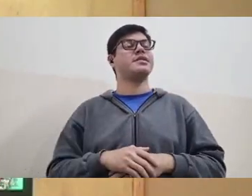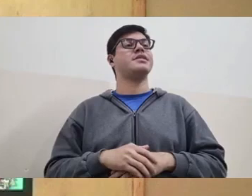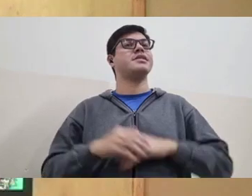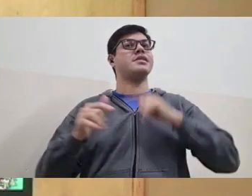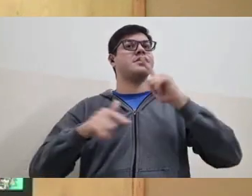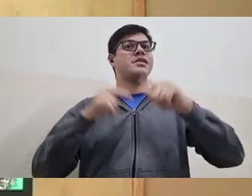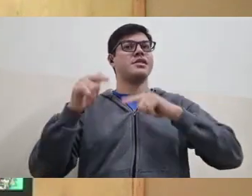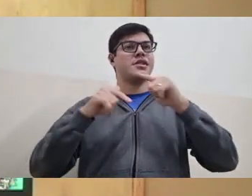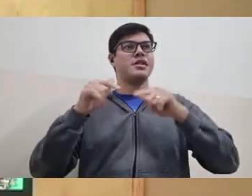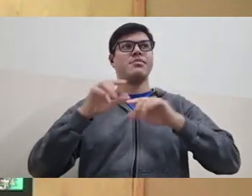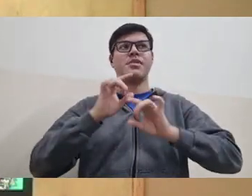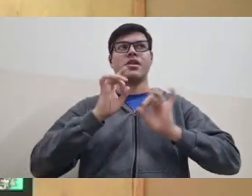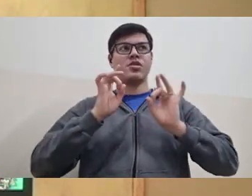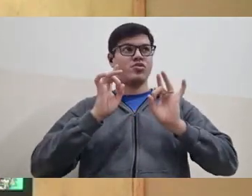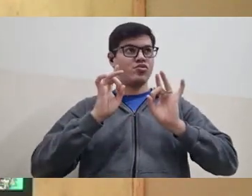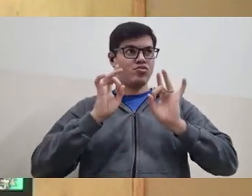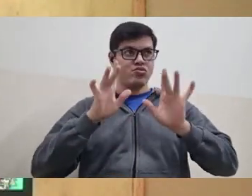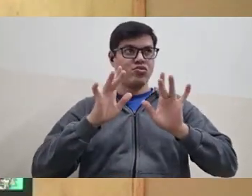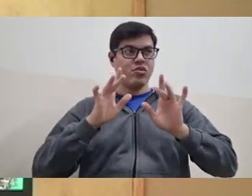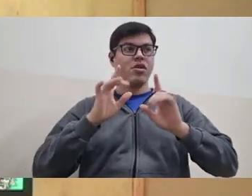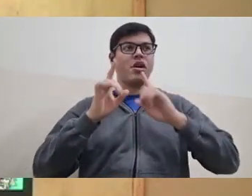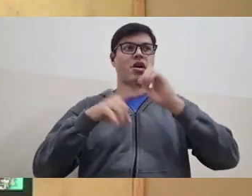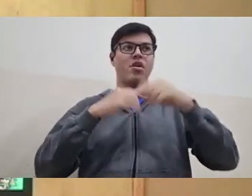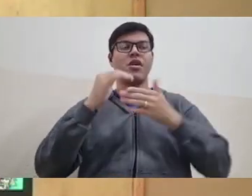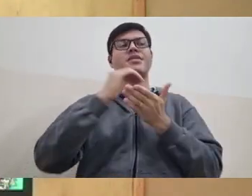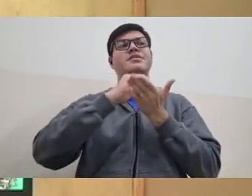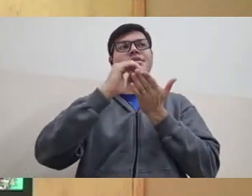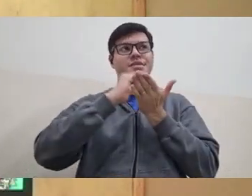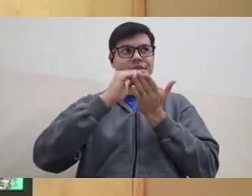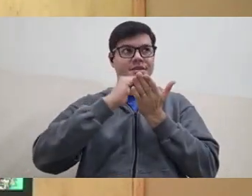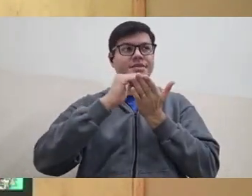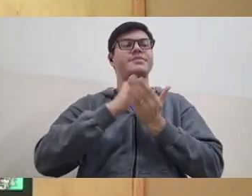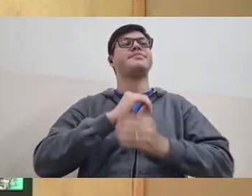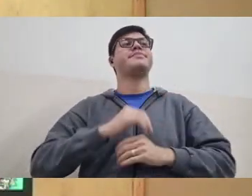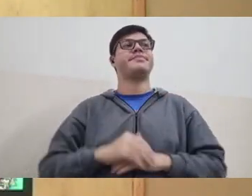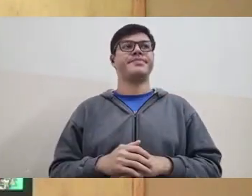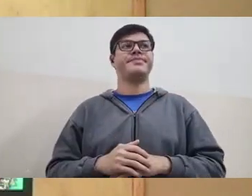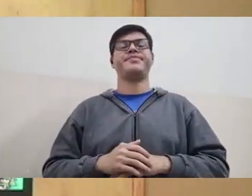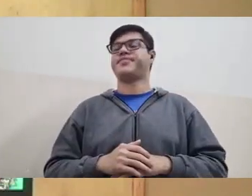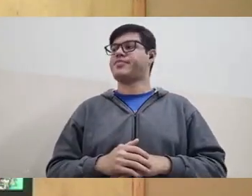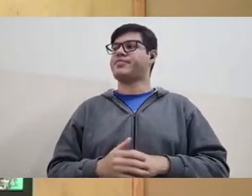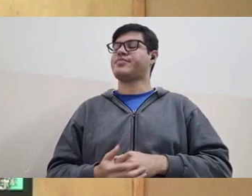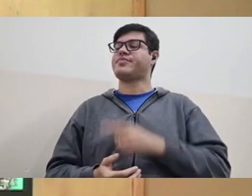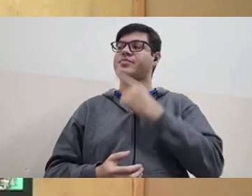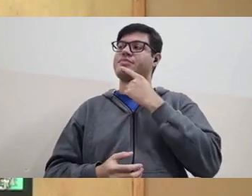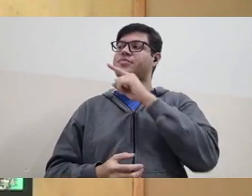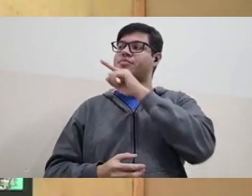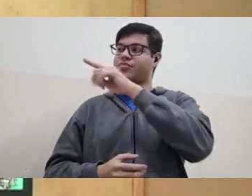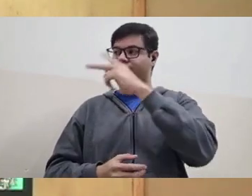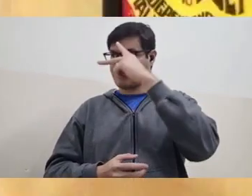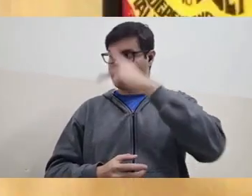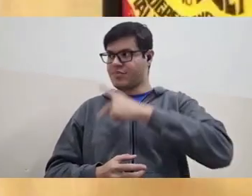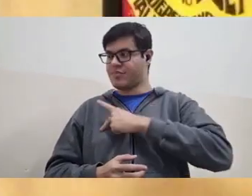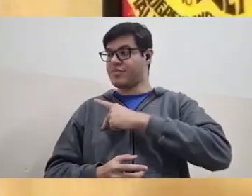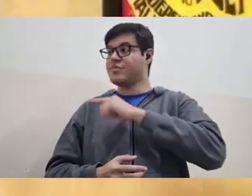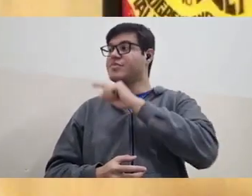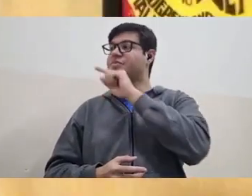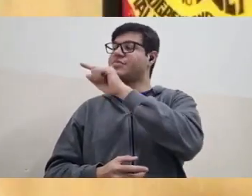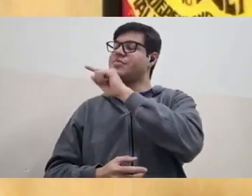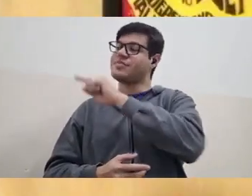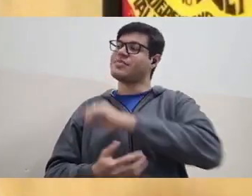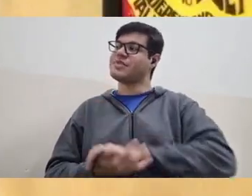Rurais. Depois criaram-se a secretaria, que eu acho que é muito importante. Mas vamos falar de você um pouquinho, o Rodolfo